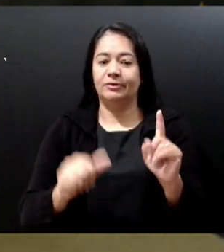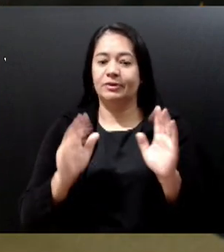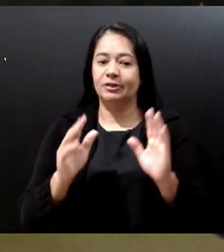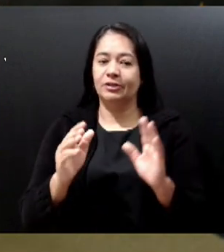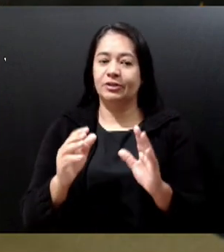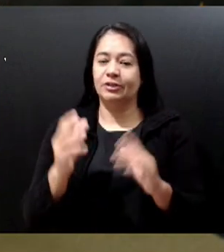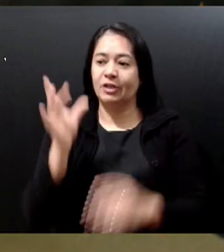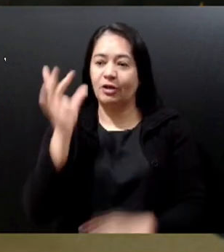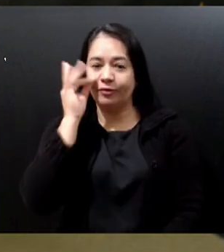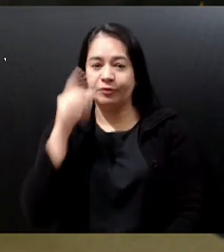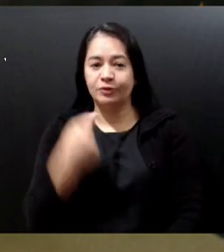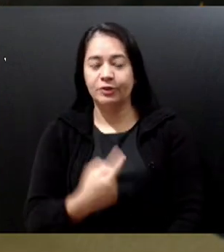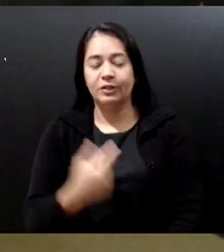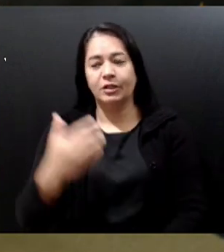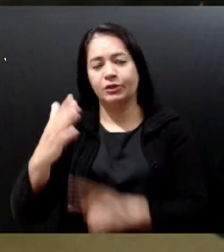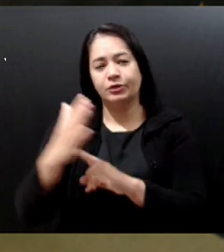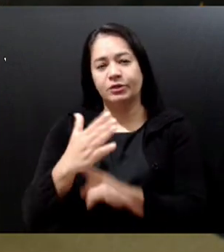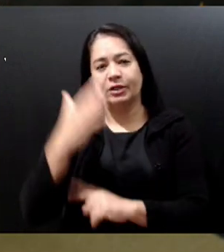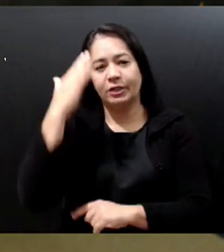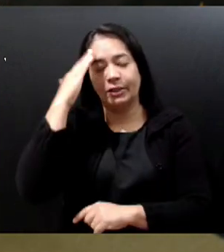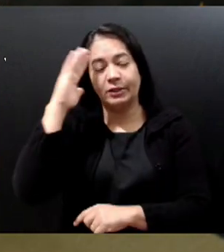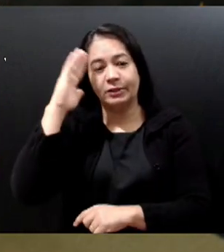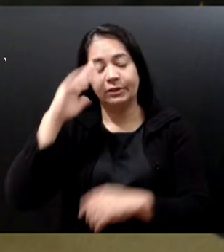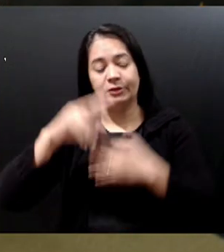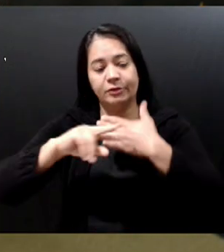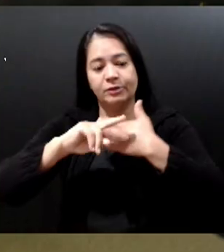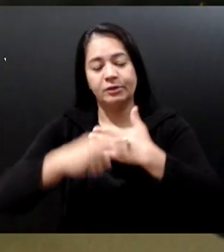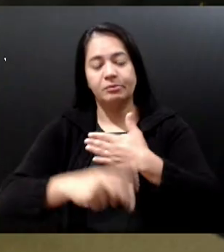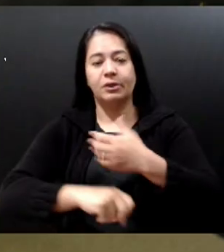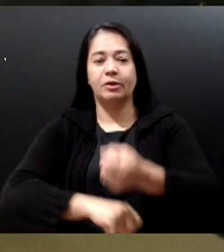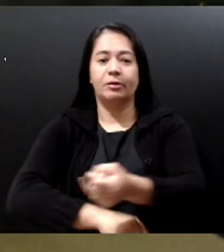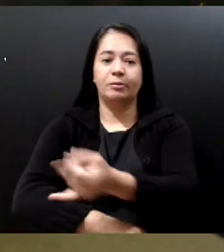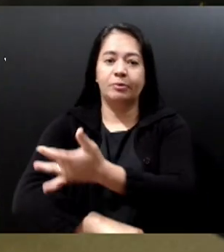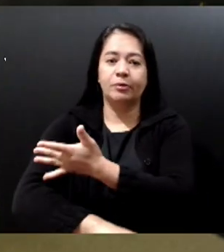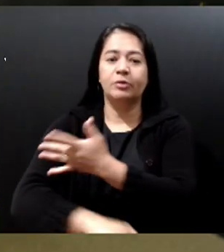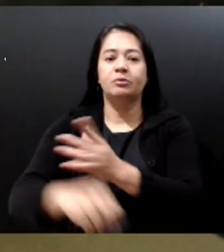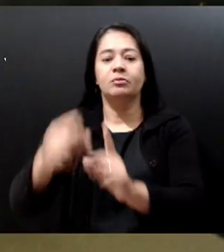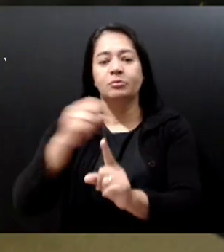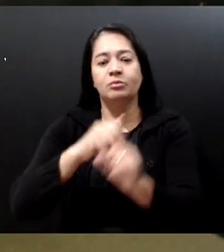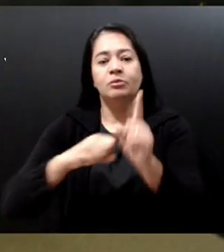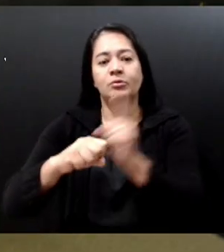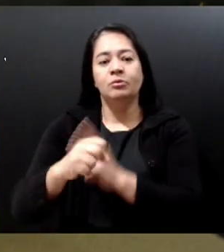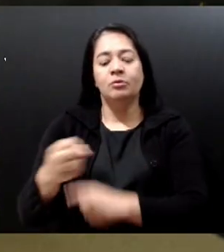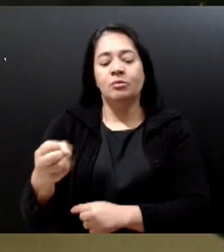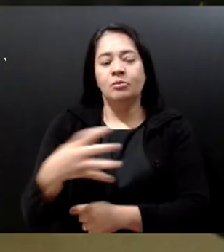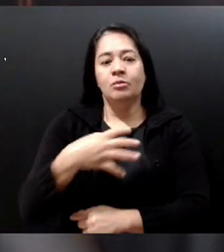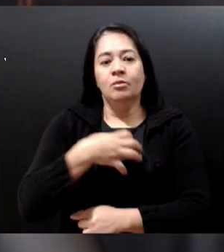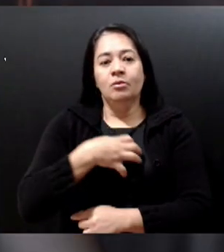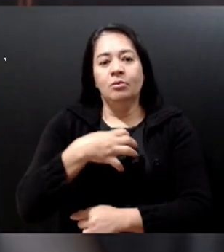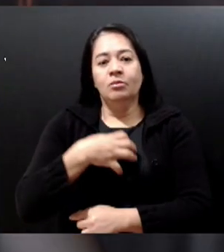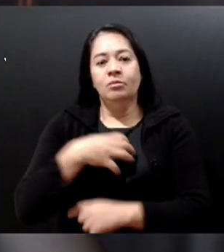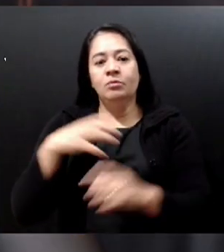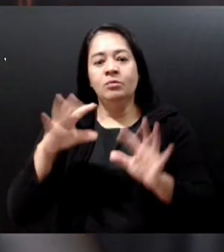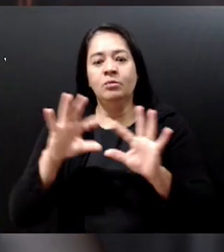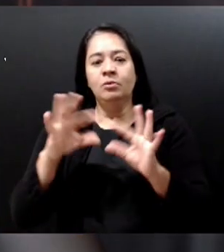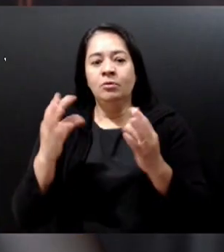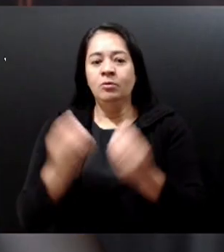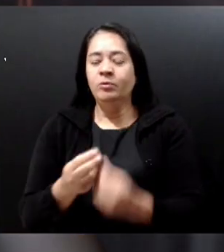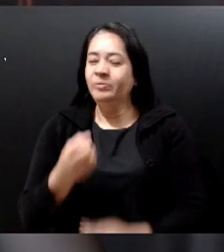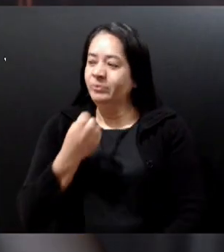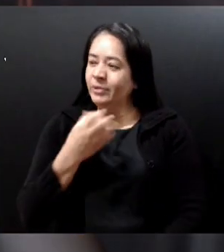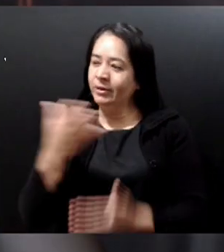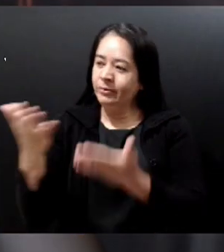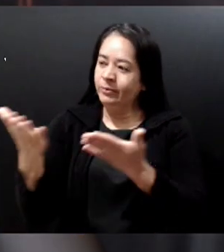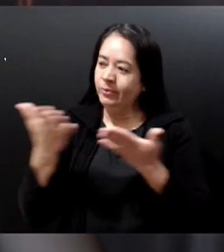os impactos emocionais e sociais desses novos formatos familiares. Seja muito bem-vinda, muito bom